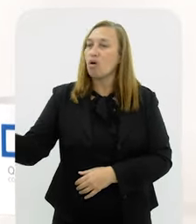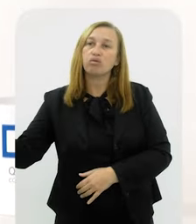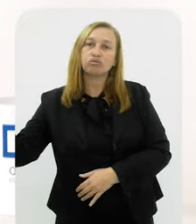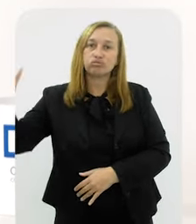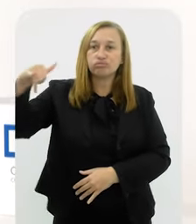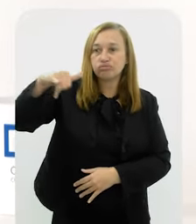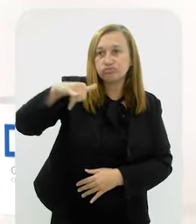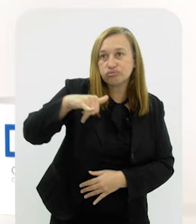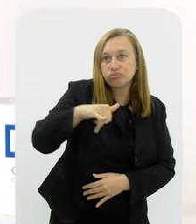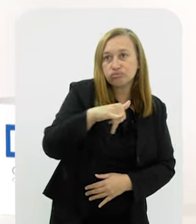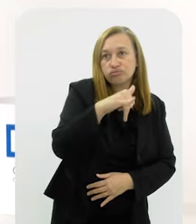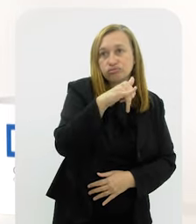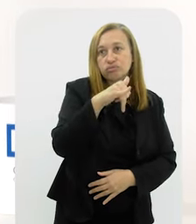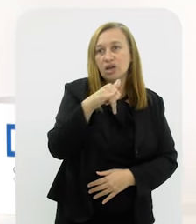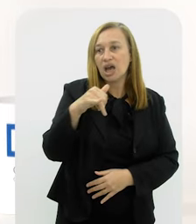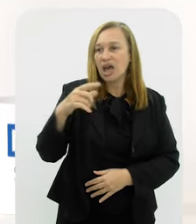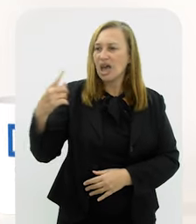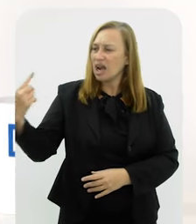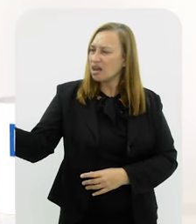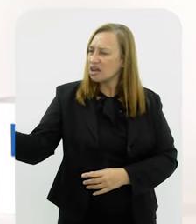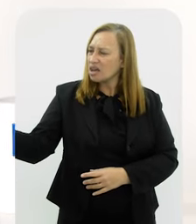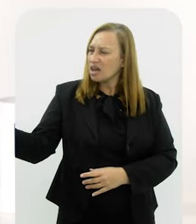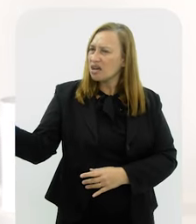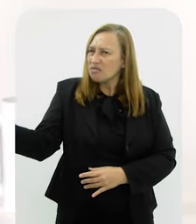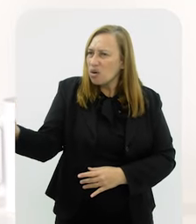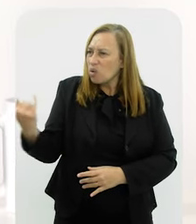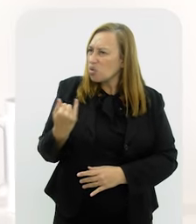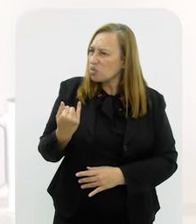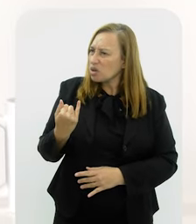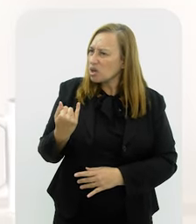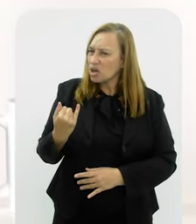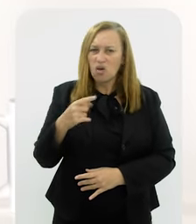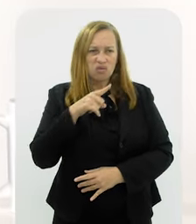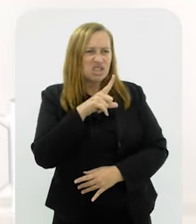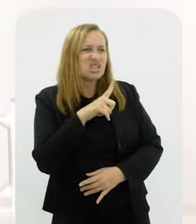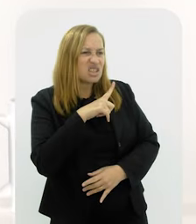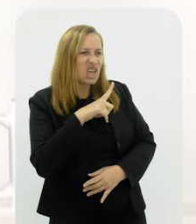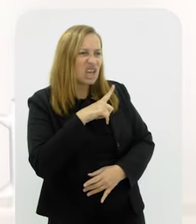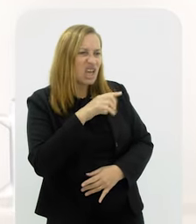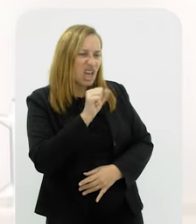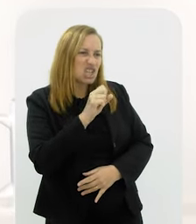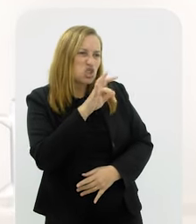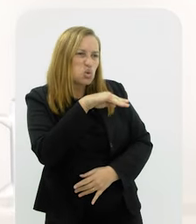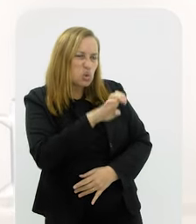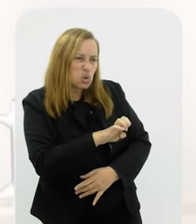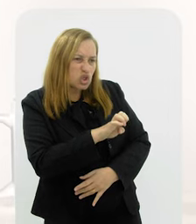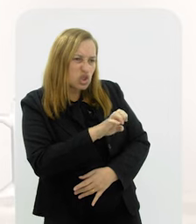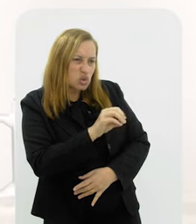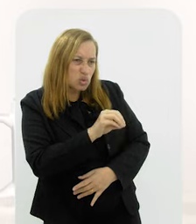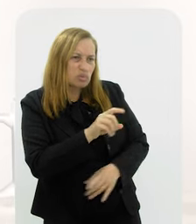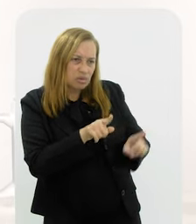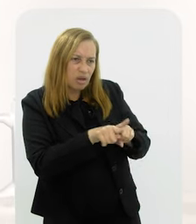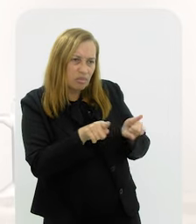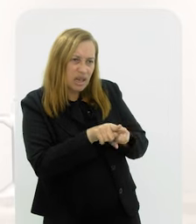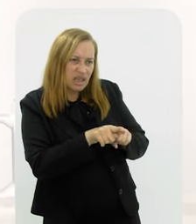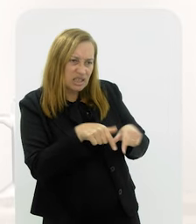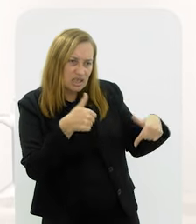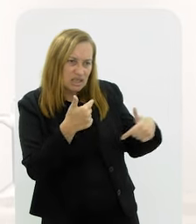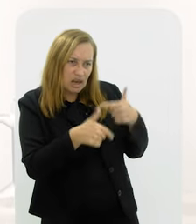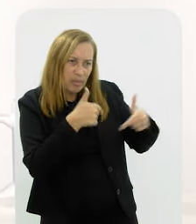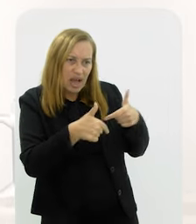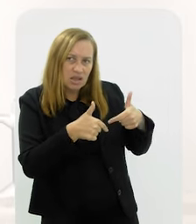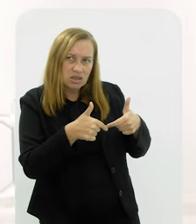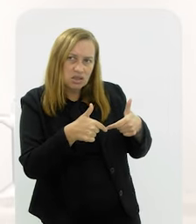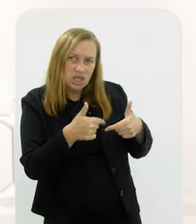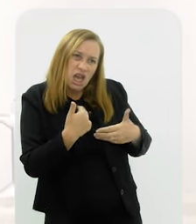numa viagem de avião, ela chegou para mim e falou... Jorge, você toca em estúdio, não sei o quê, você faz trabalho de estúdio também.